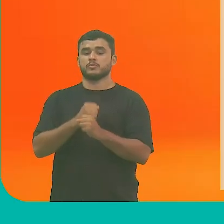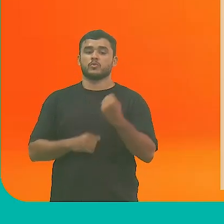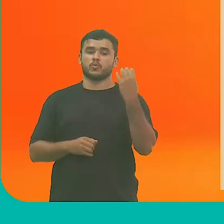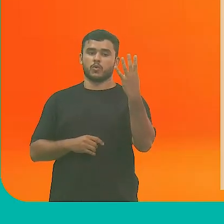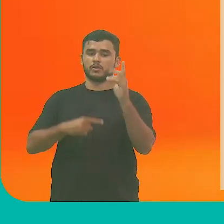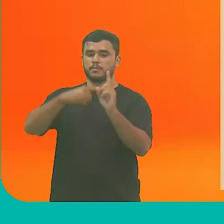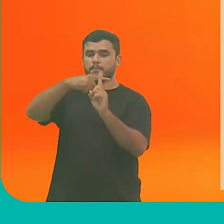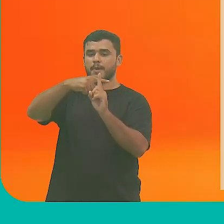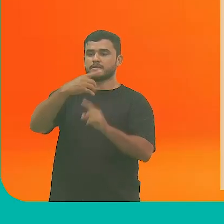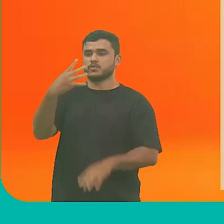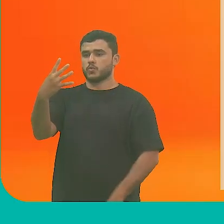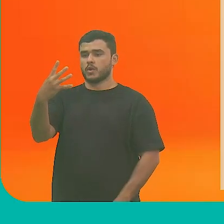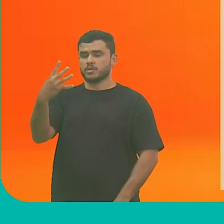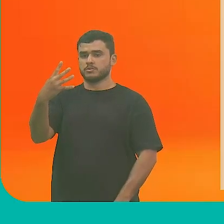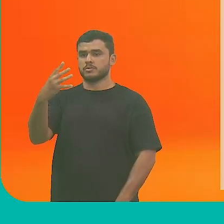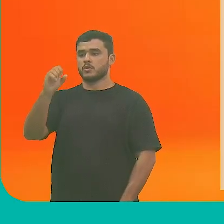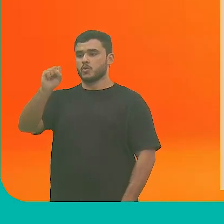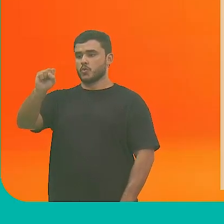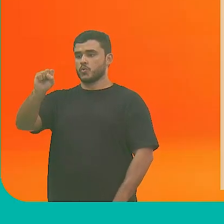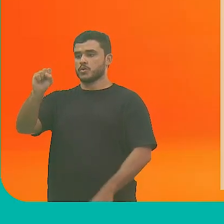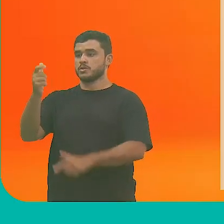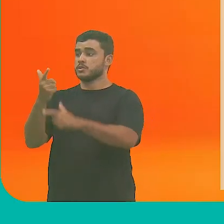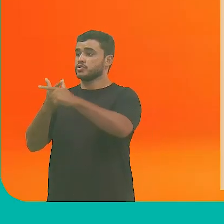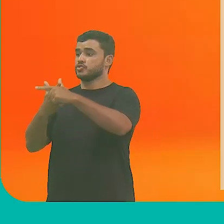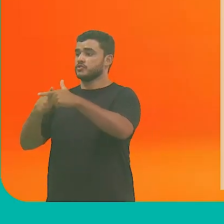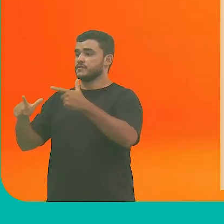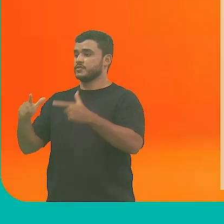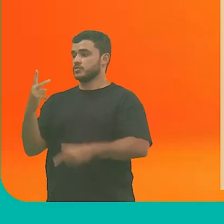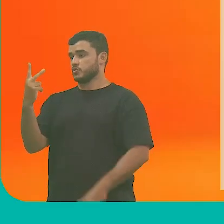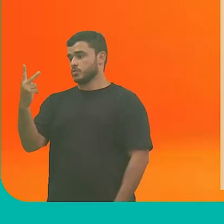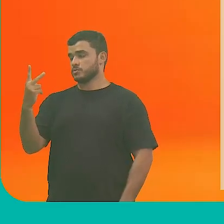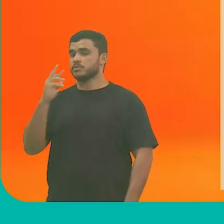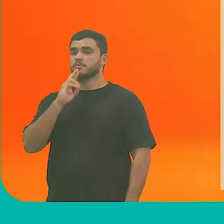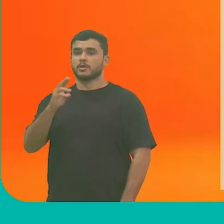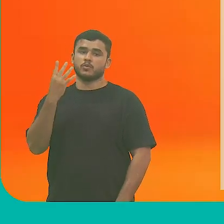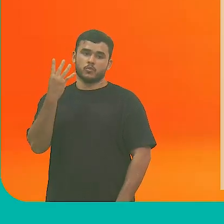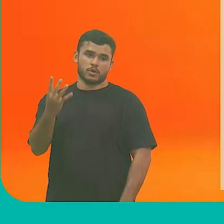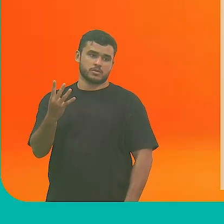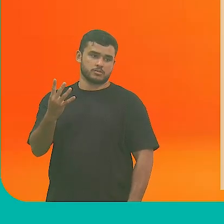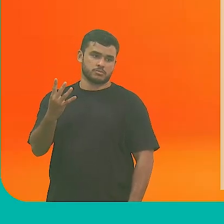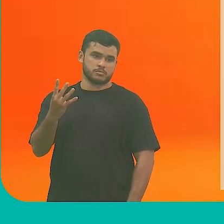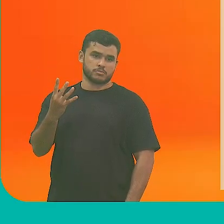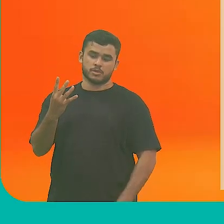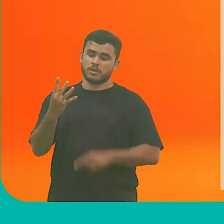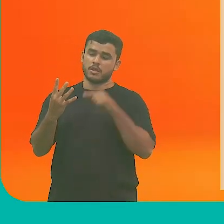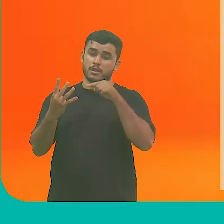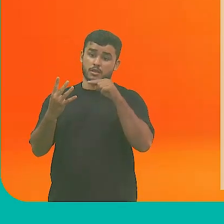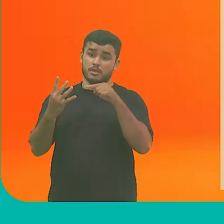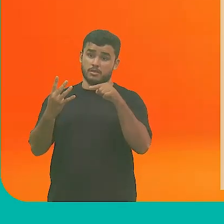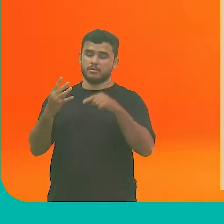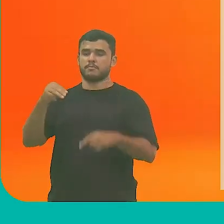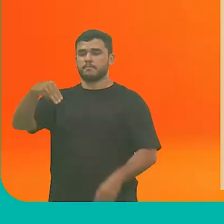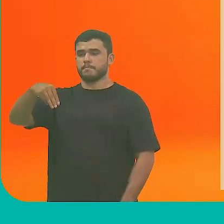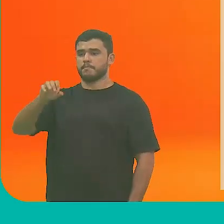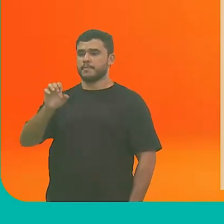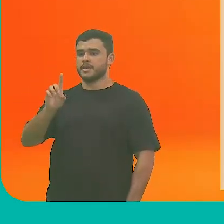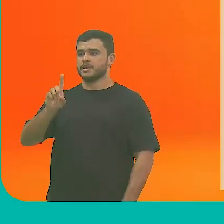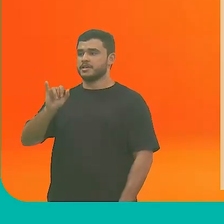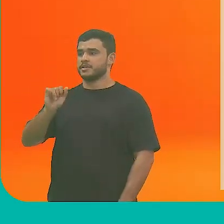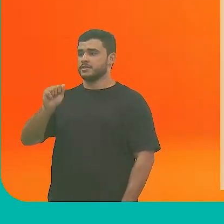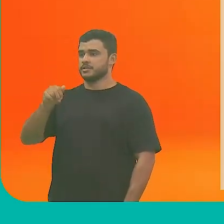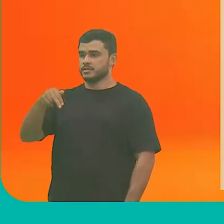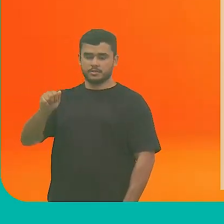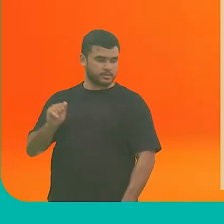4 sobre 2. Então, a mediana vale 4. E a moda, a gente viu que